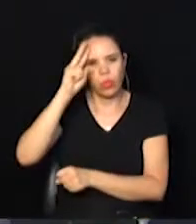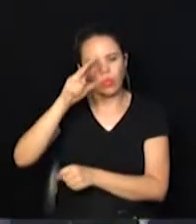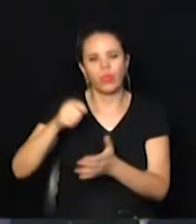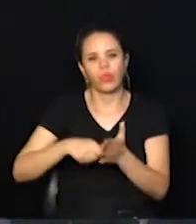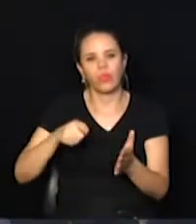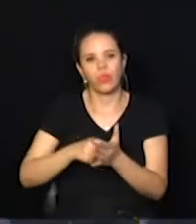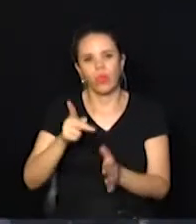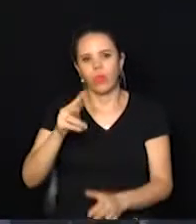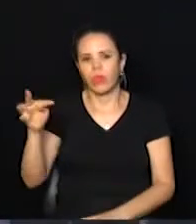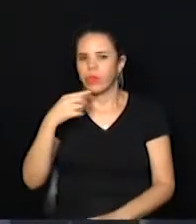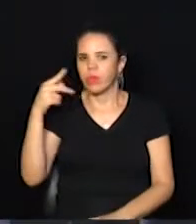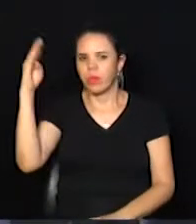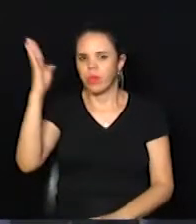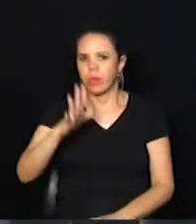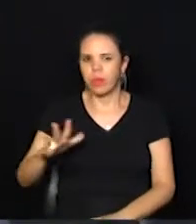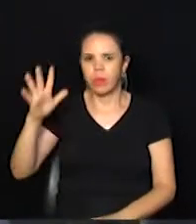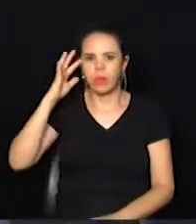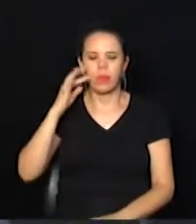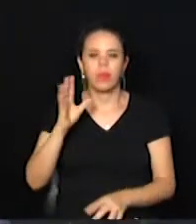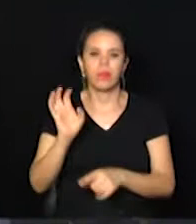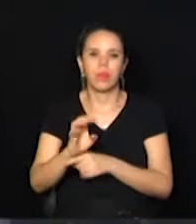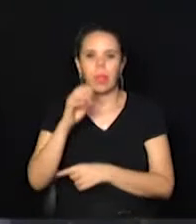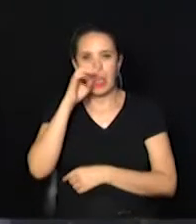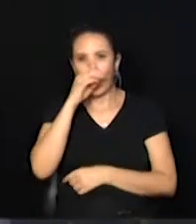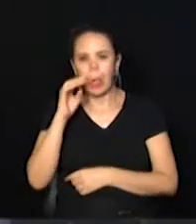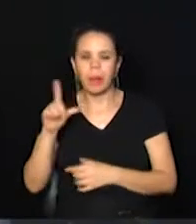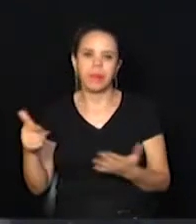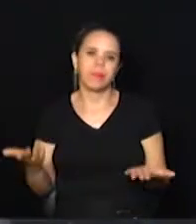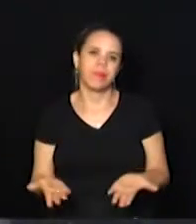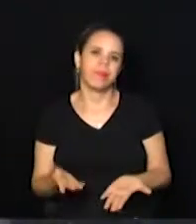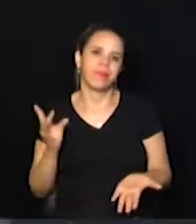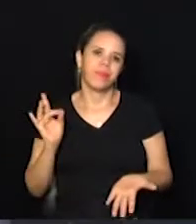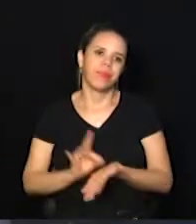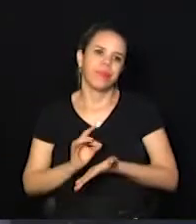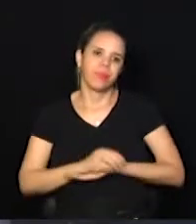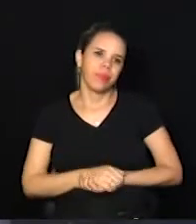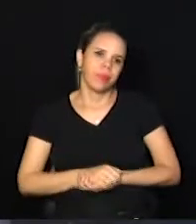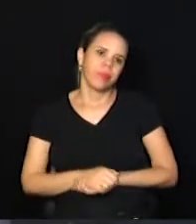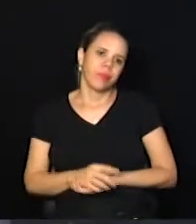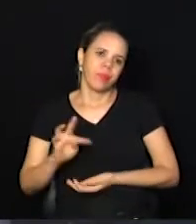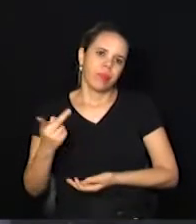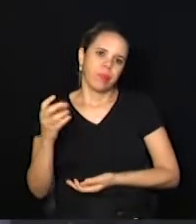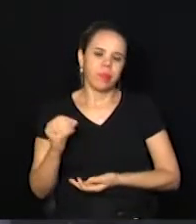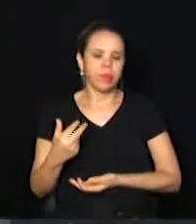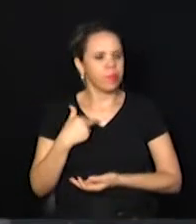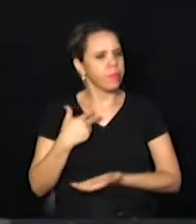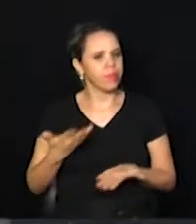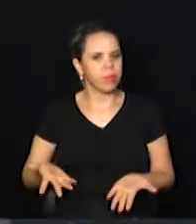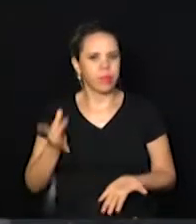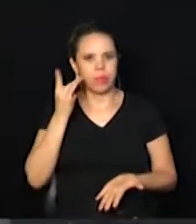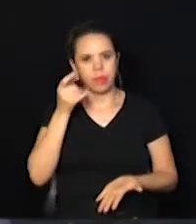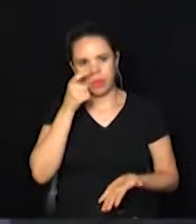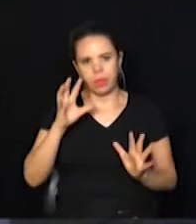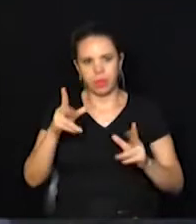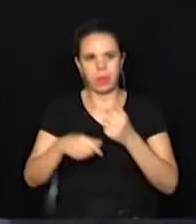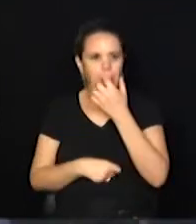daquilo, nacionalmente, estadualmente, e de fato o Toninho não pôde presenciar tudo isso.